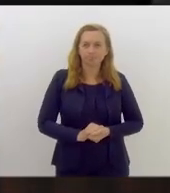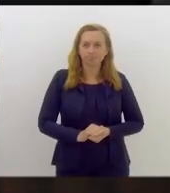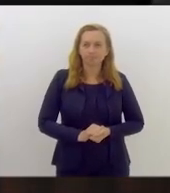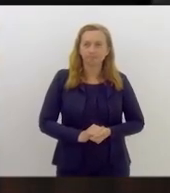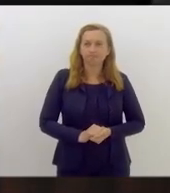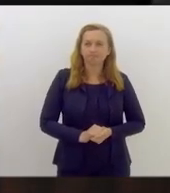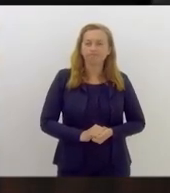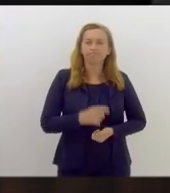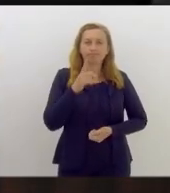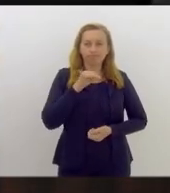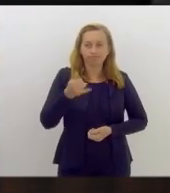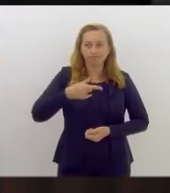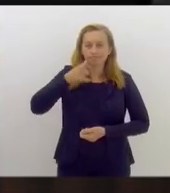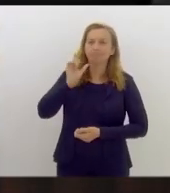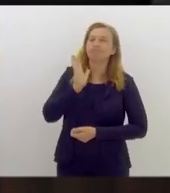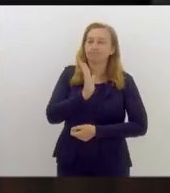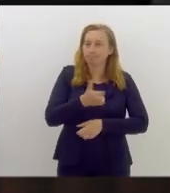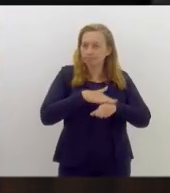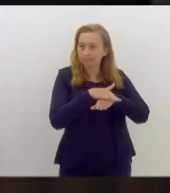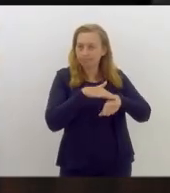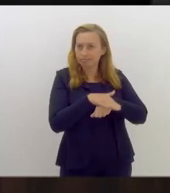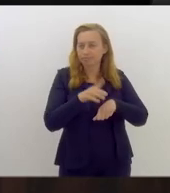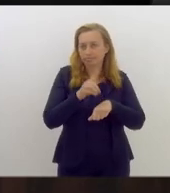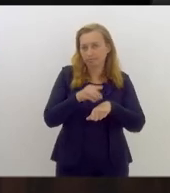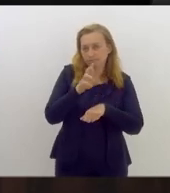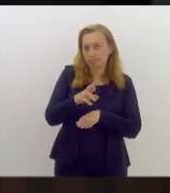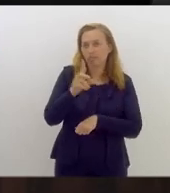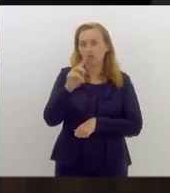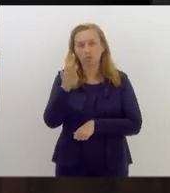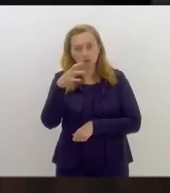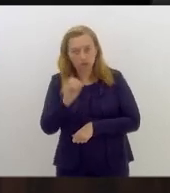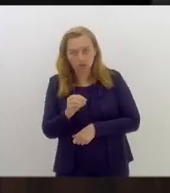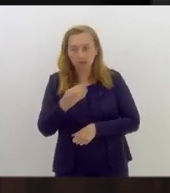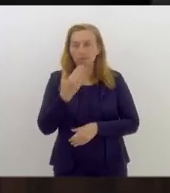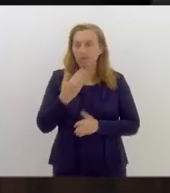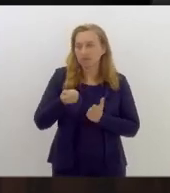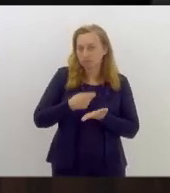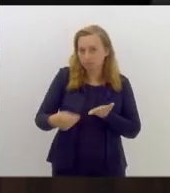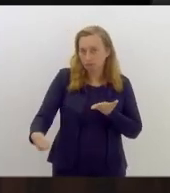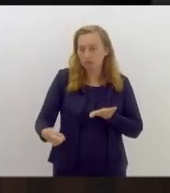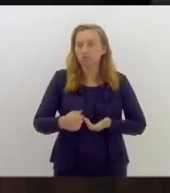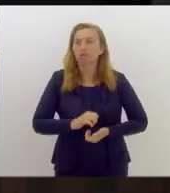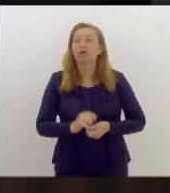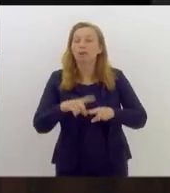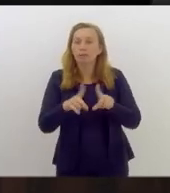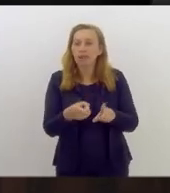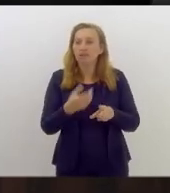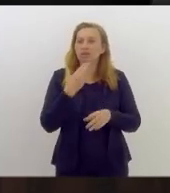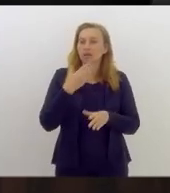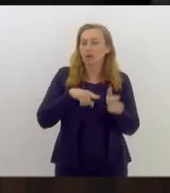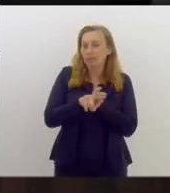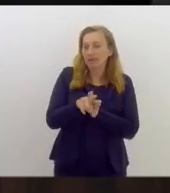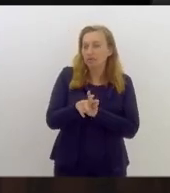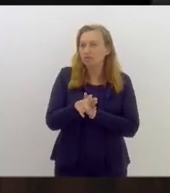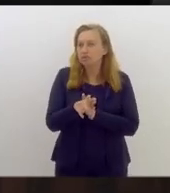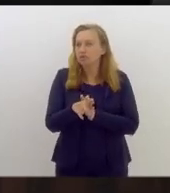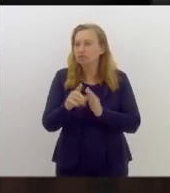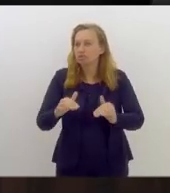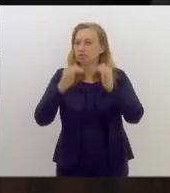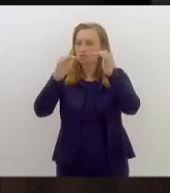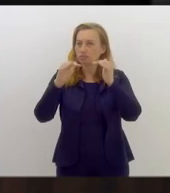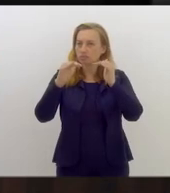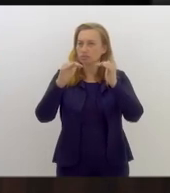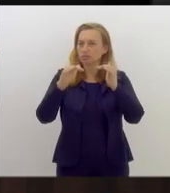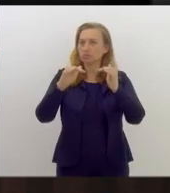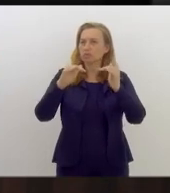Eu, no dia de ontem, já conversei um pouco com o doutor Rodrigo, pedi para ele fazê-lo por escrito, mas faço uma pergunta. Vossas Excelências já fizeram